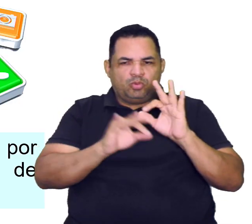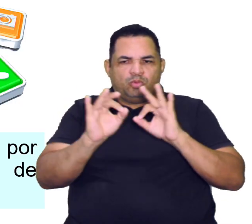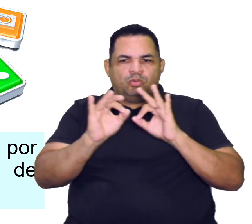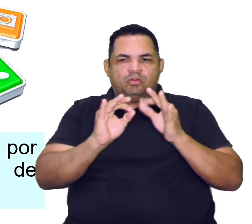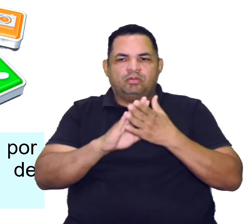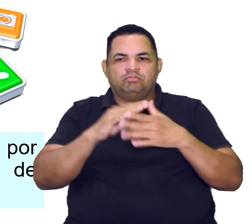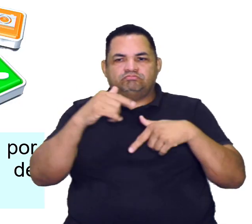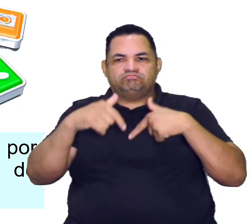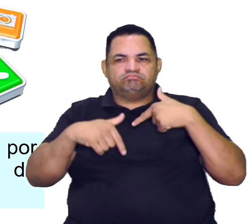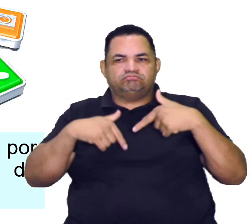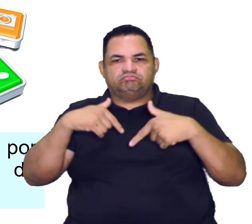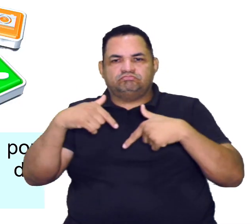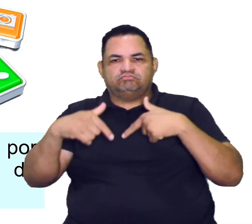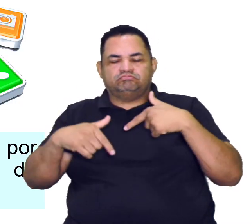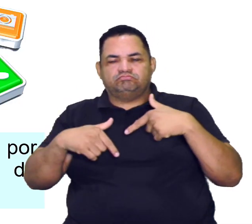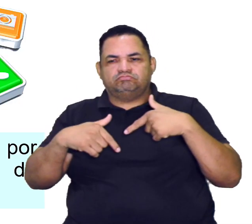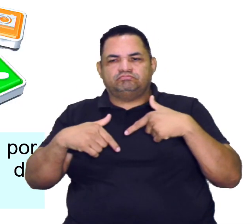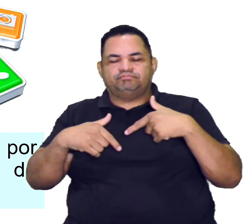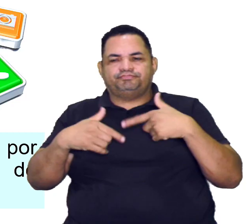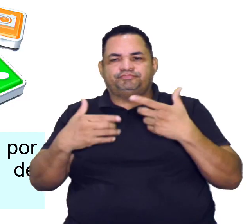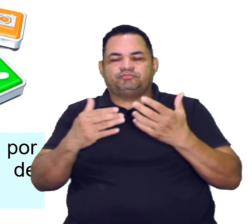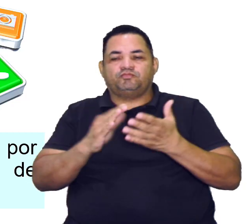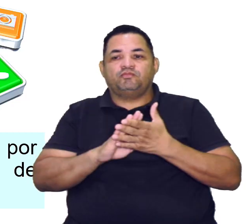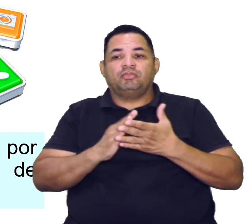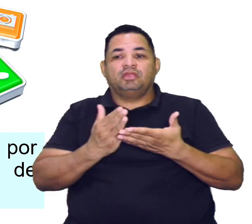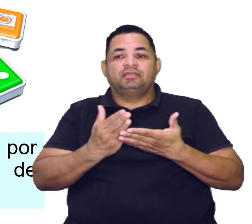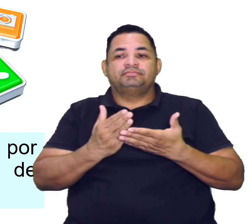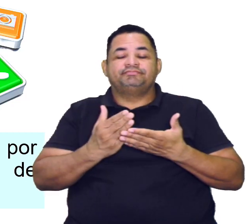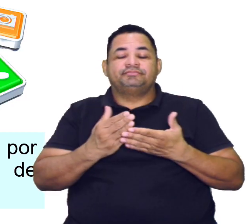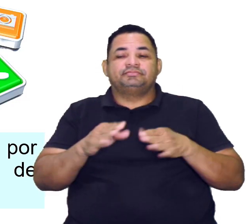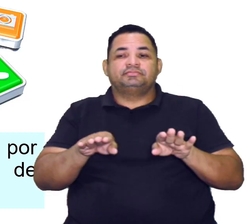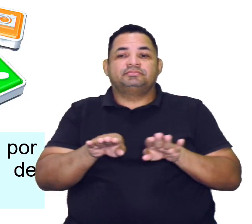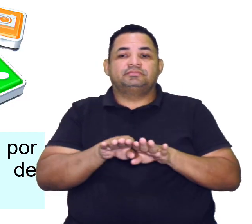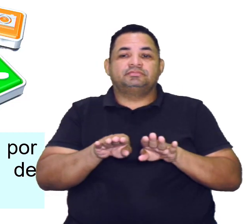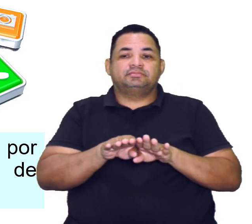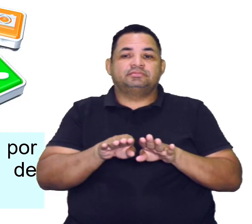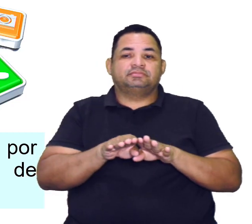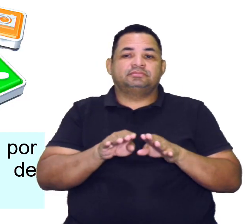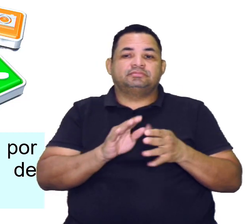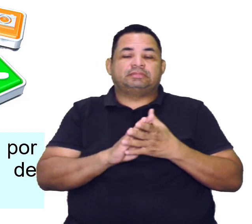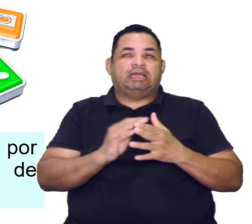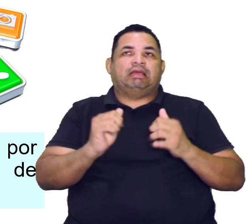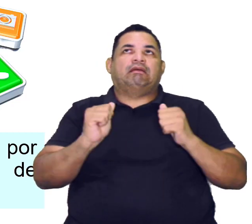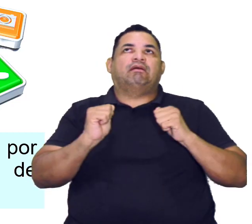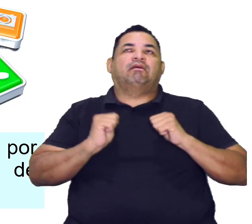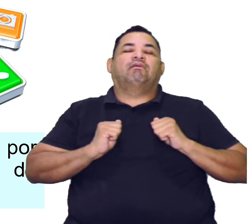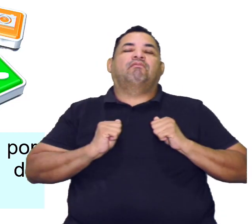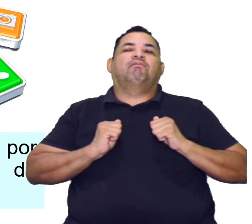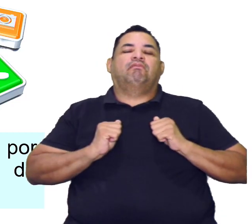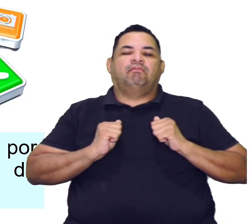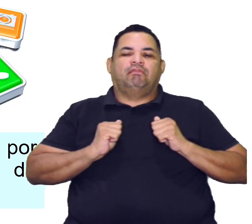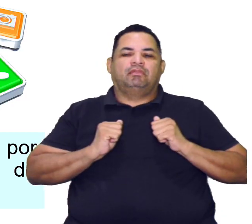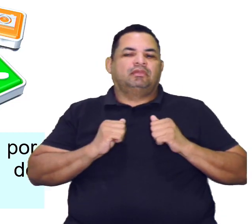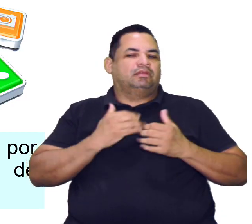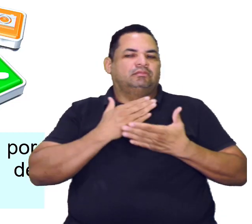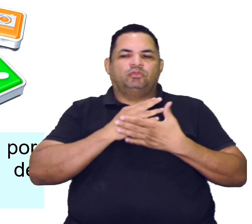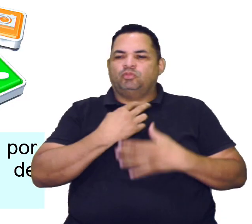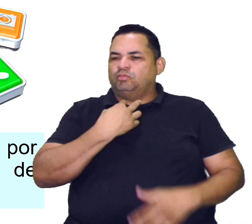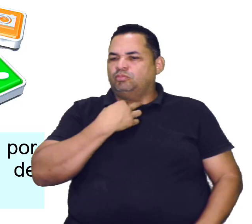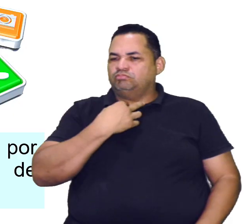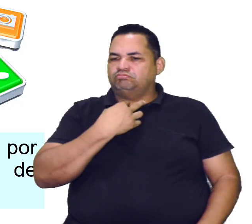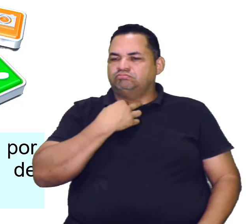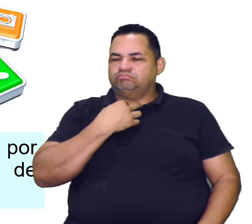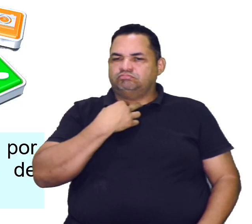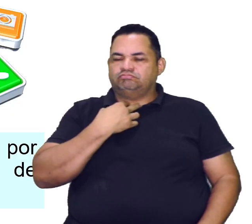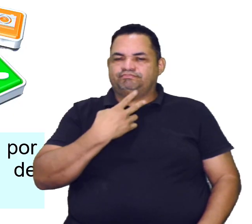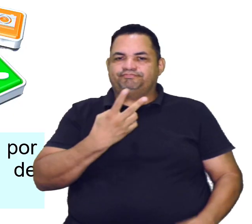né, para trabalhar, né, e acabar de vez com essa história de sedentarismo, que muitas vezes